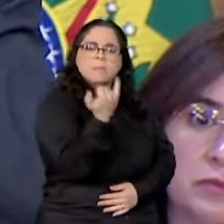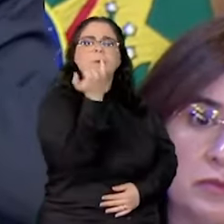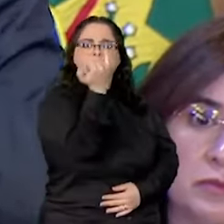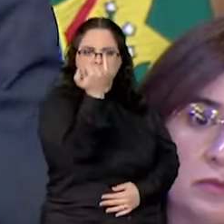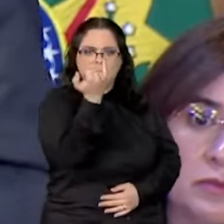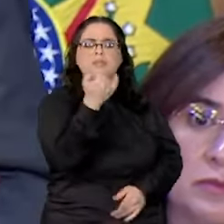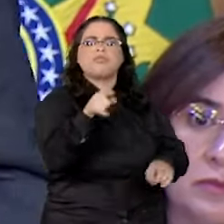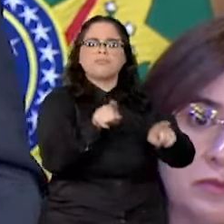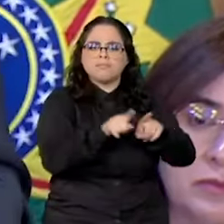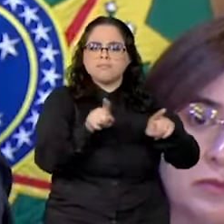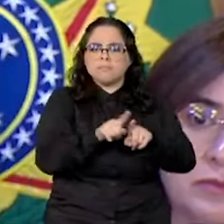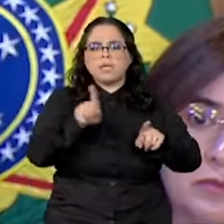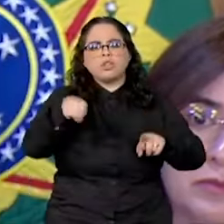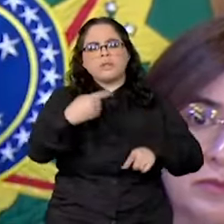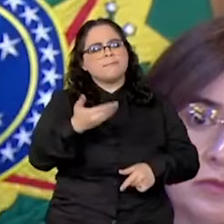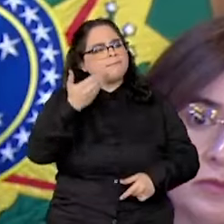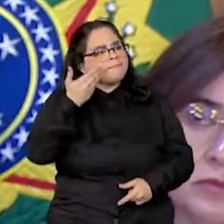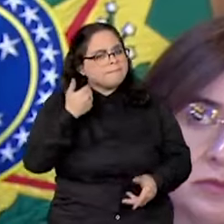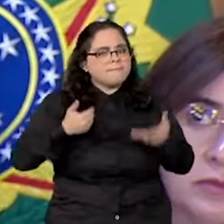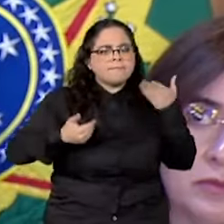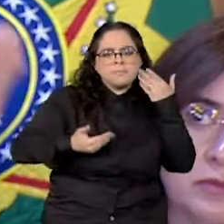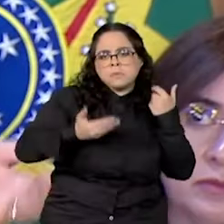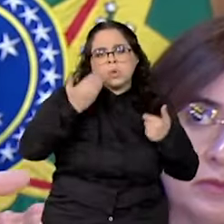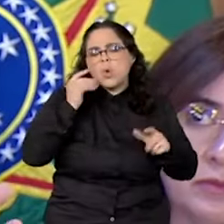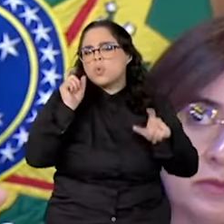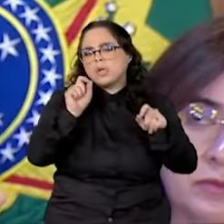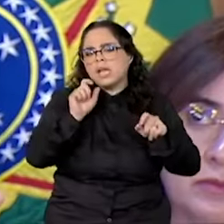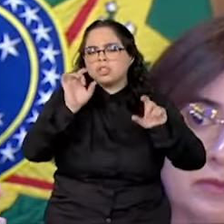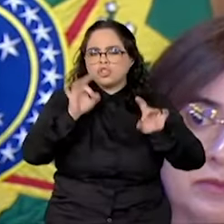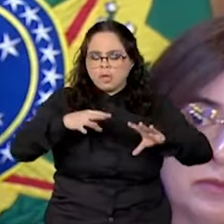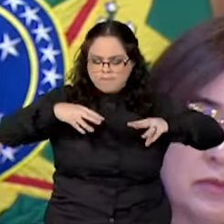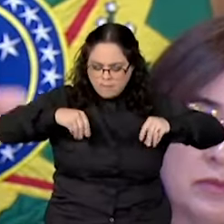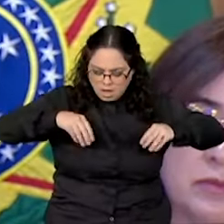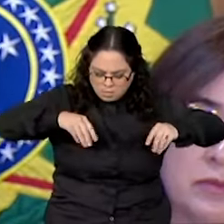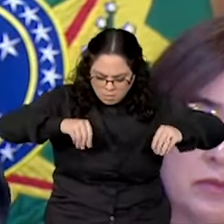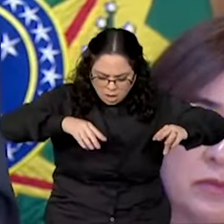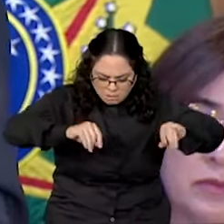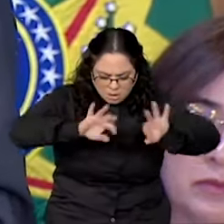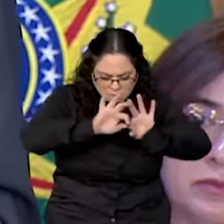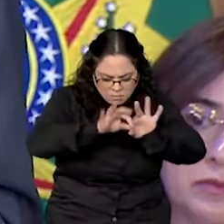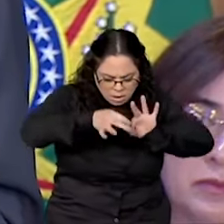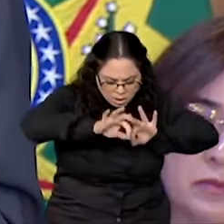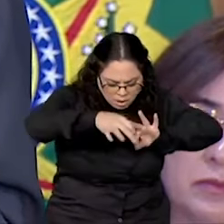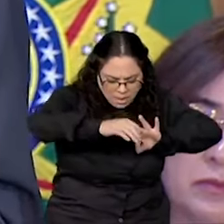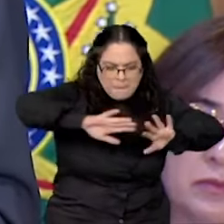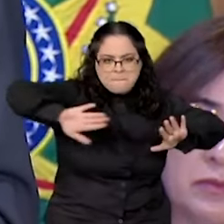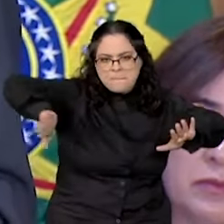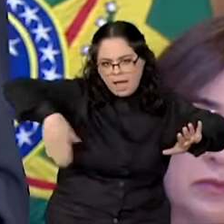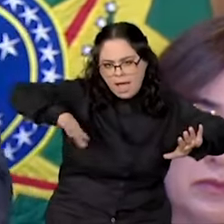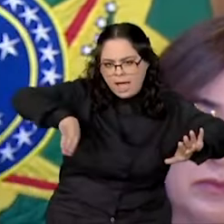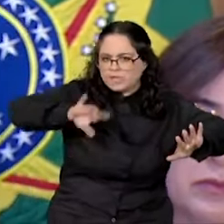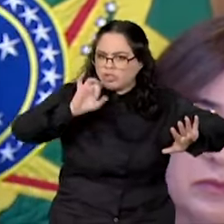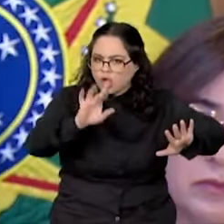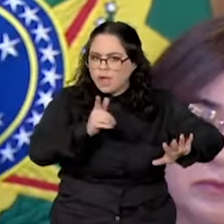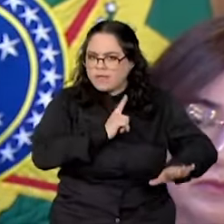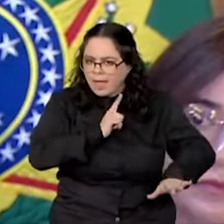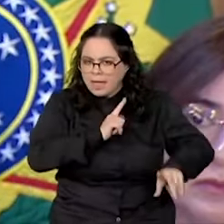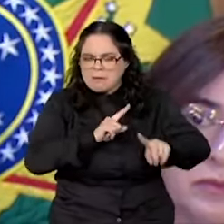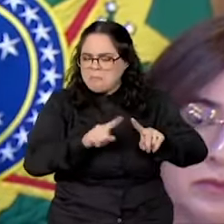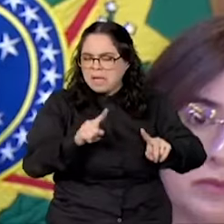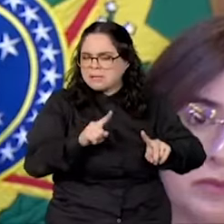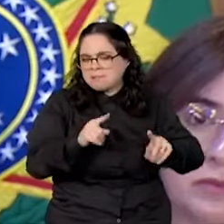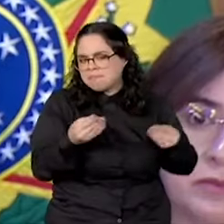gente começa a compreender que não basta ter terra, não basta ter praia, sabe, se a gente não